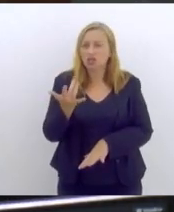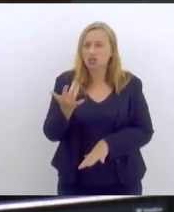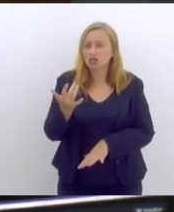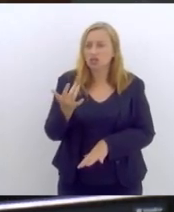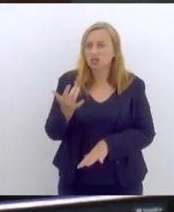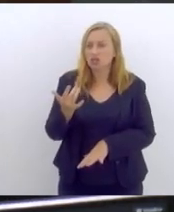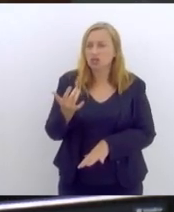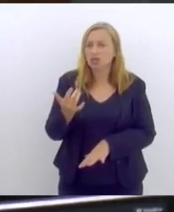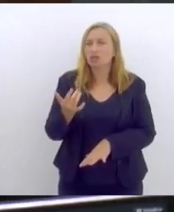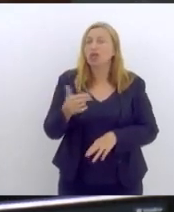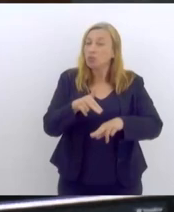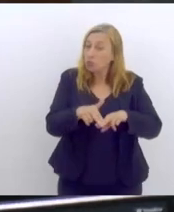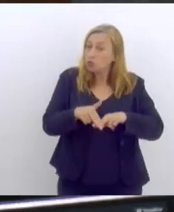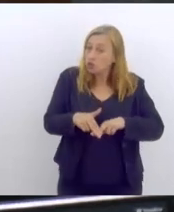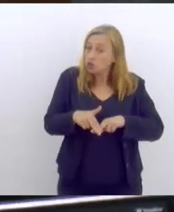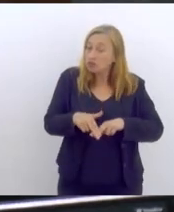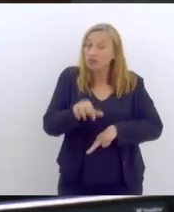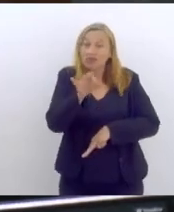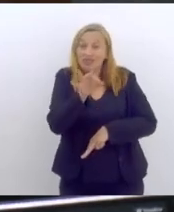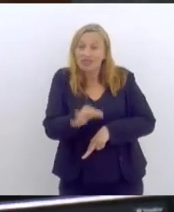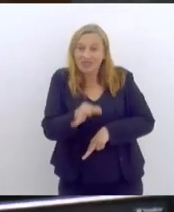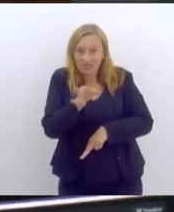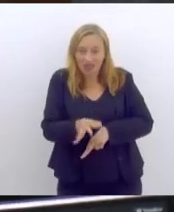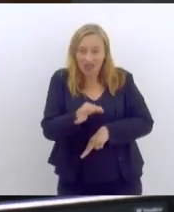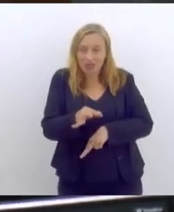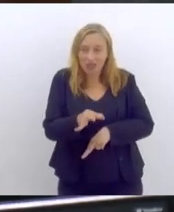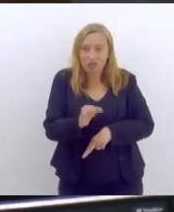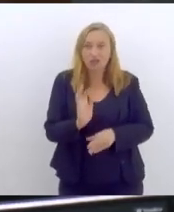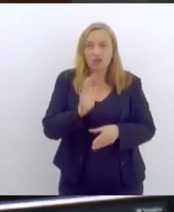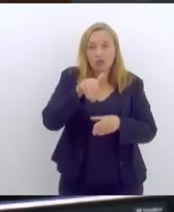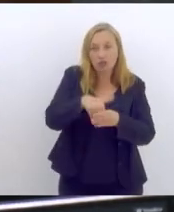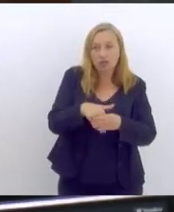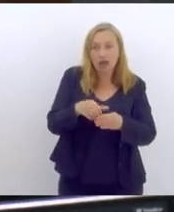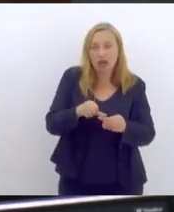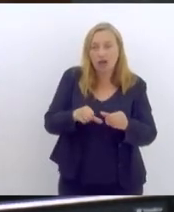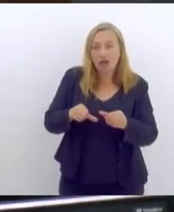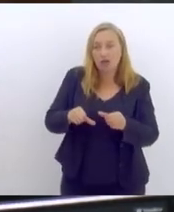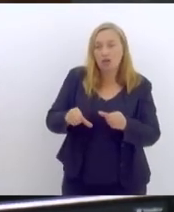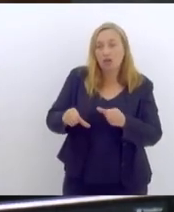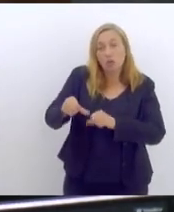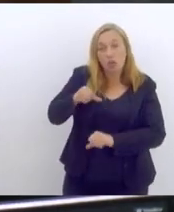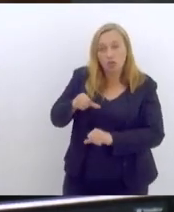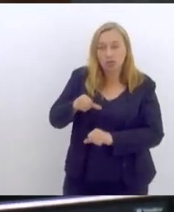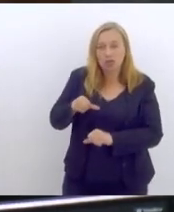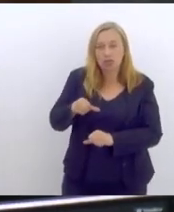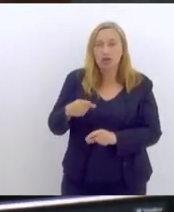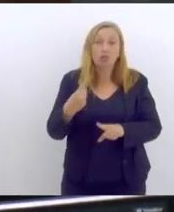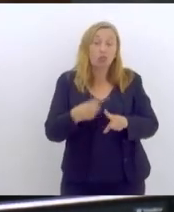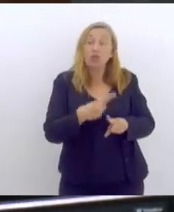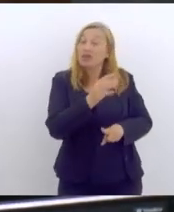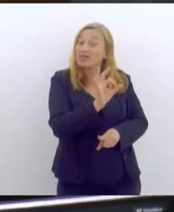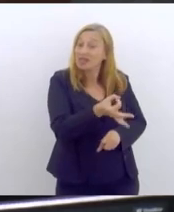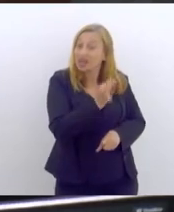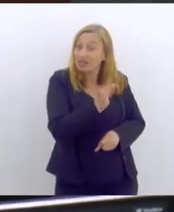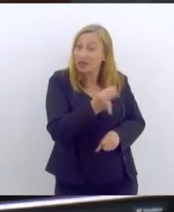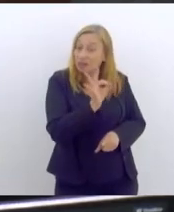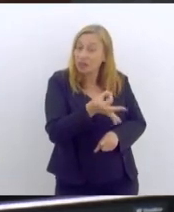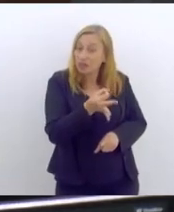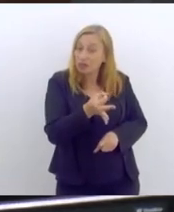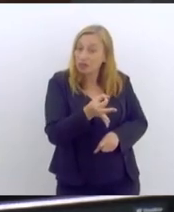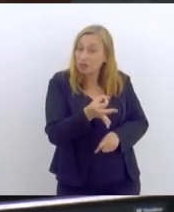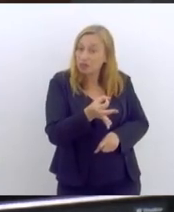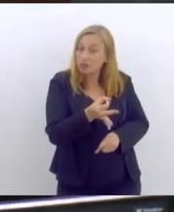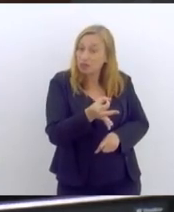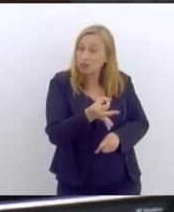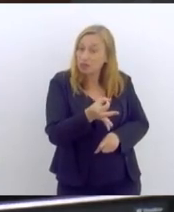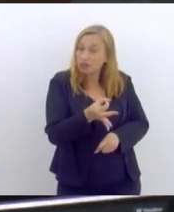motivo e justificativa muito plausível para você votar contra uma honraria. Porque, evidentemente, isso é uma prerrogativa